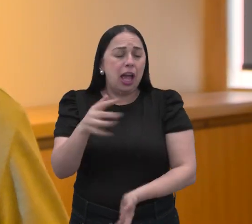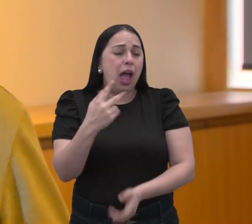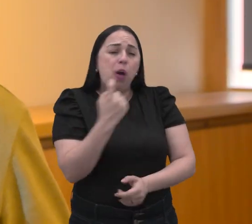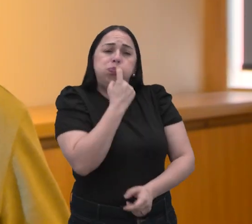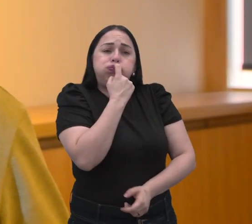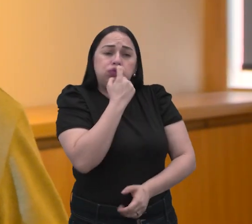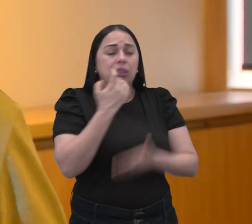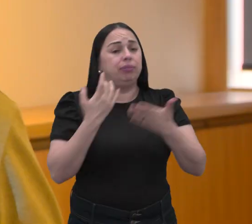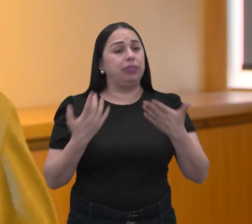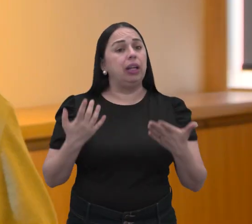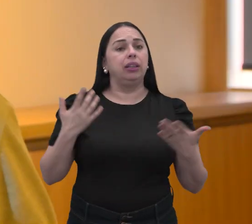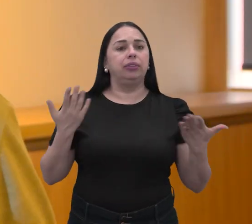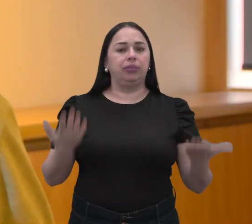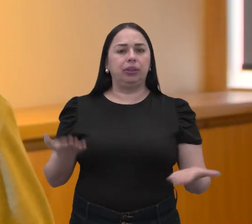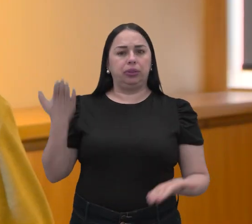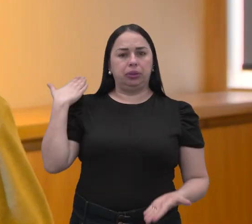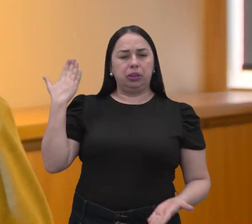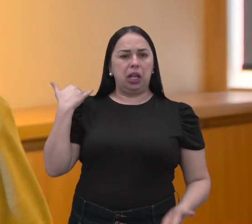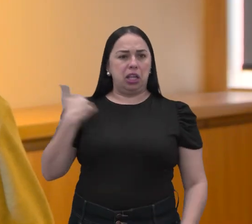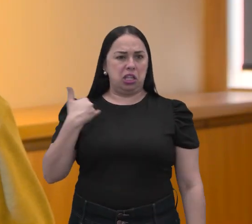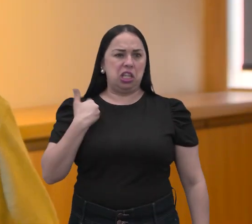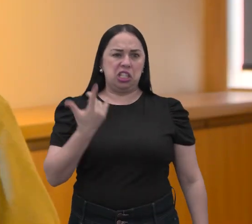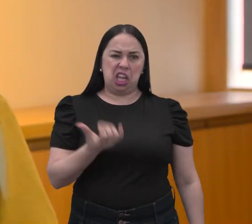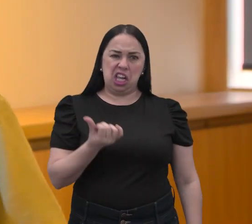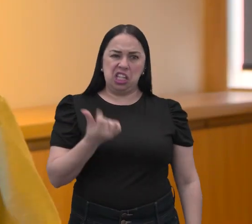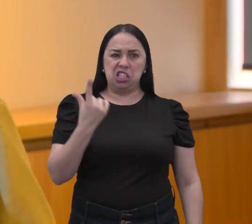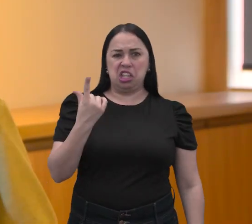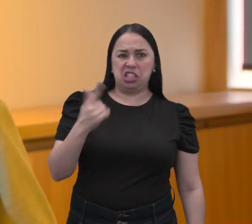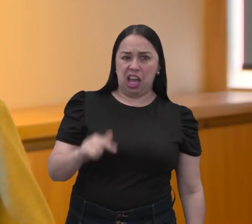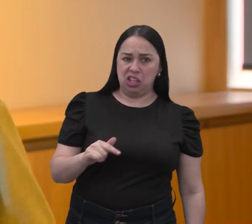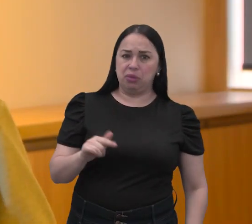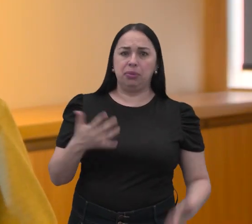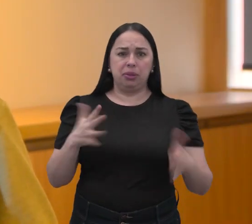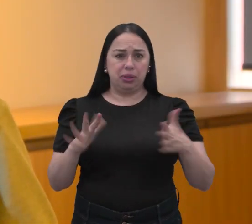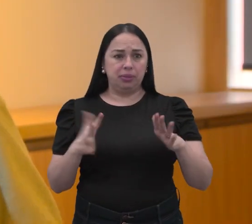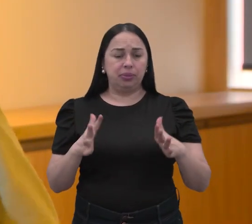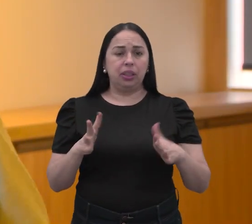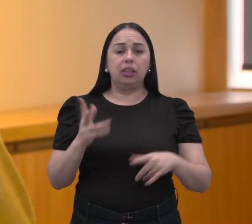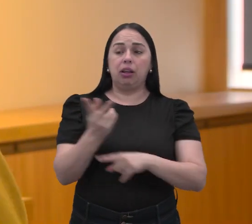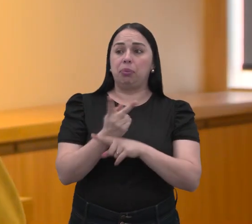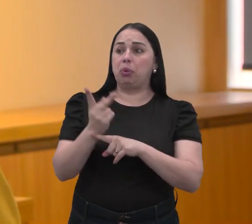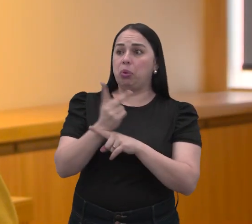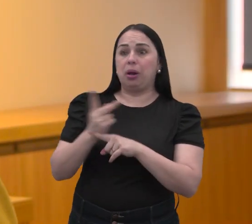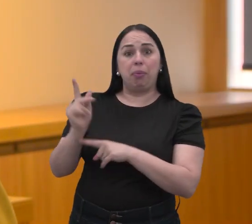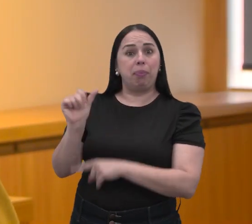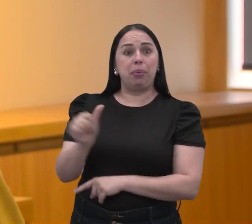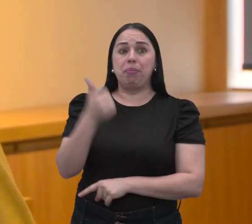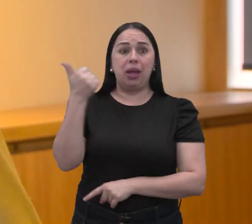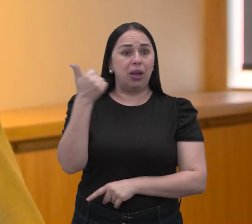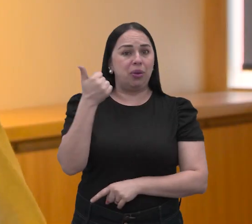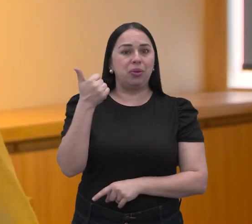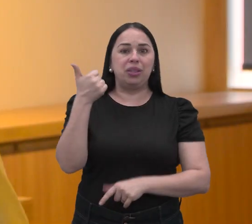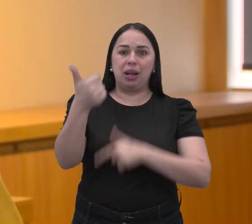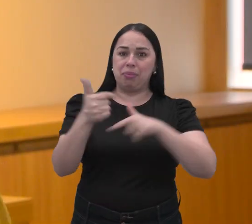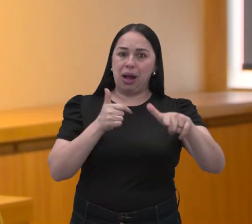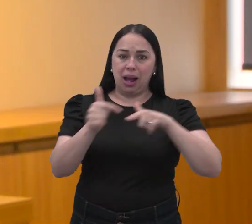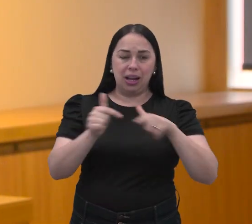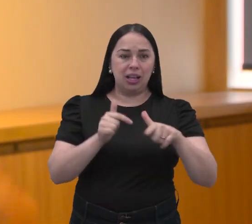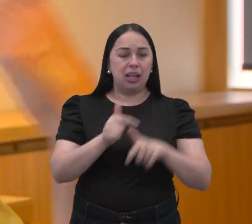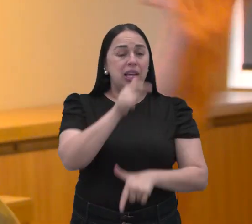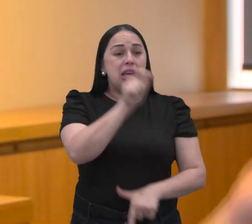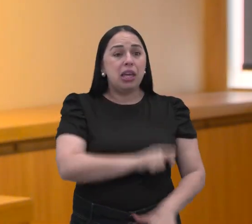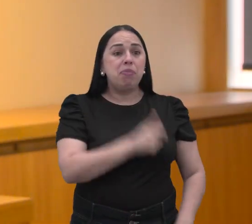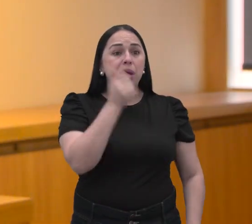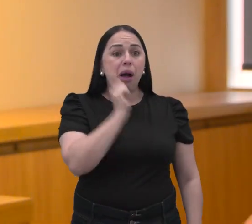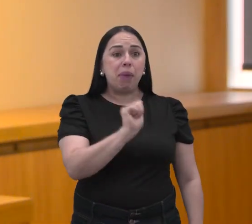Jaú. E na época, eu estava acho que com uns 16, 17 anos mais ou menos, estava procurando meu primeiro emprego, que na época era bem comum isso, e